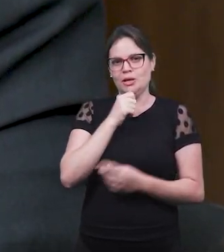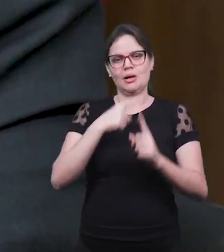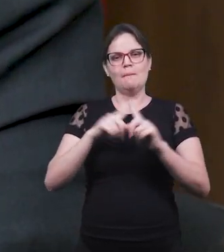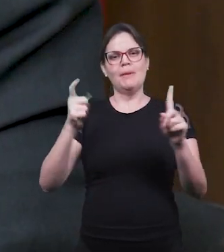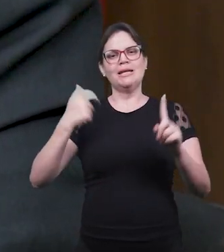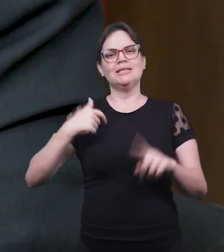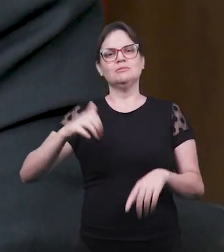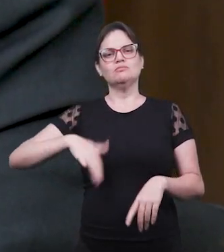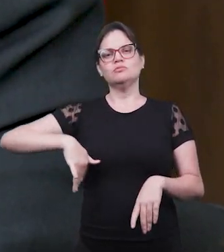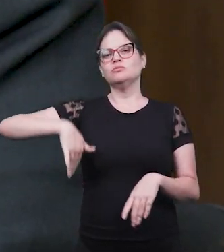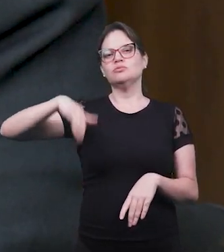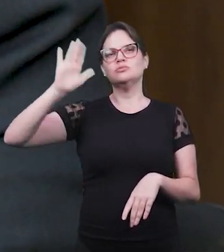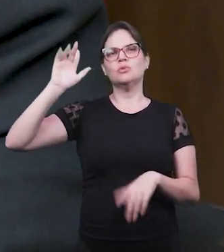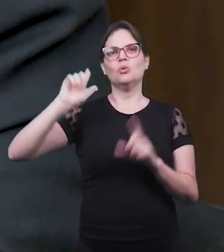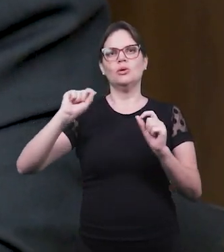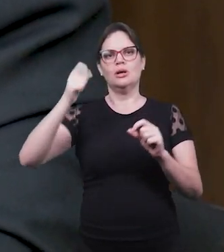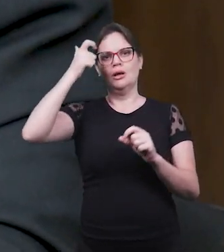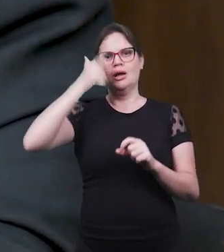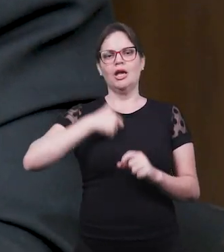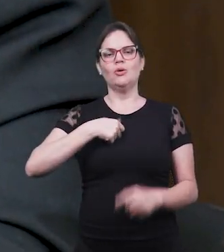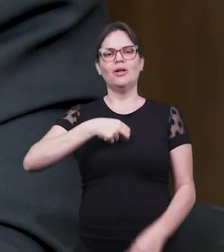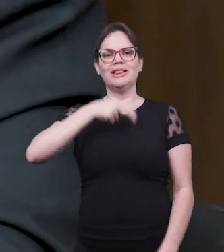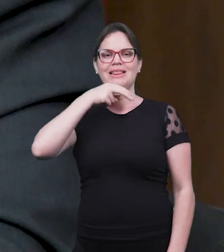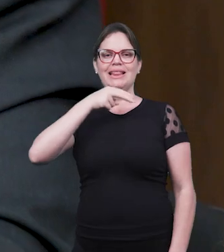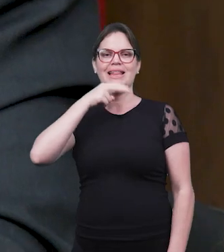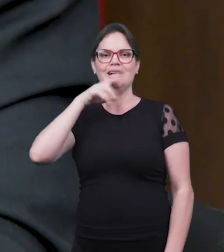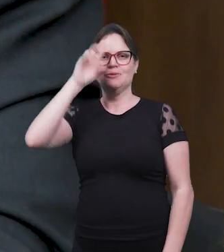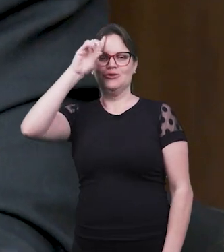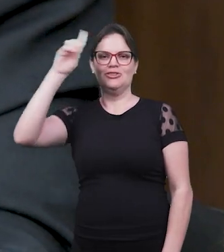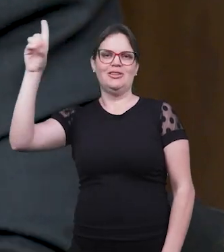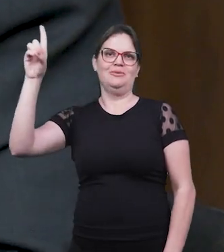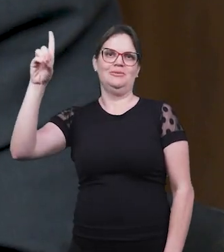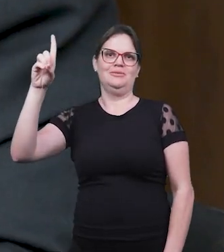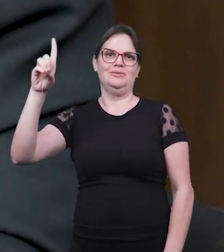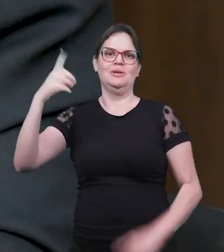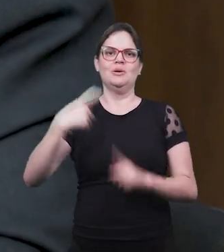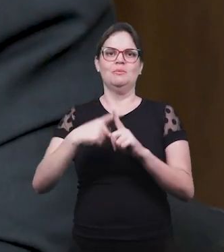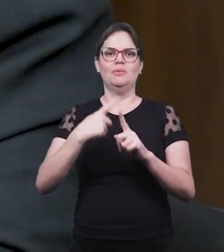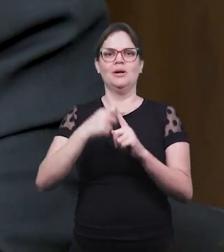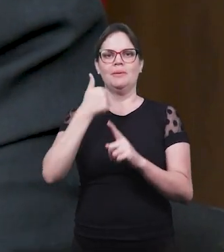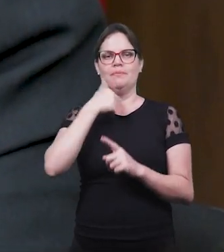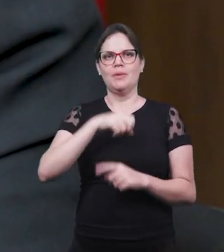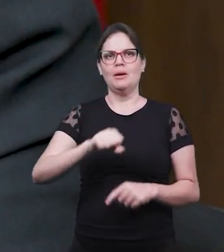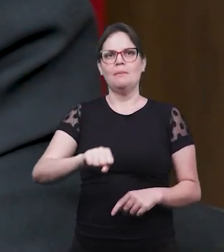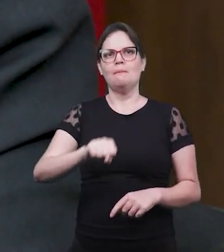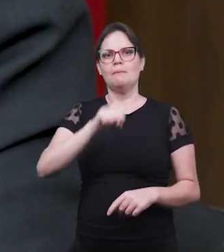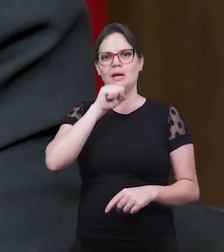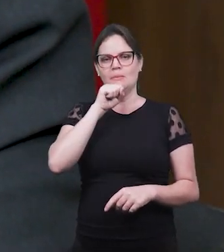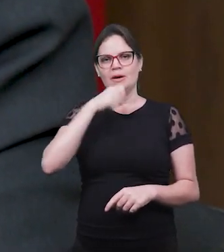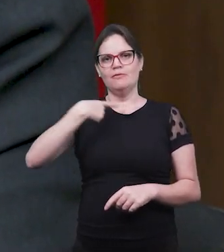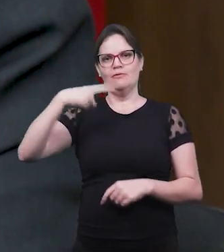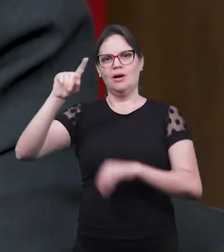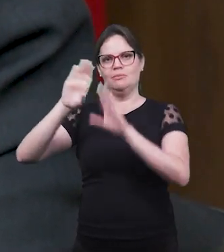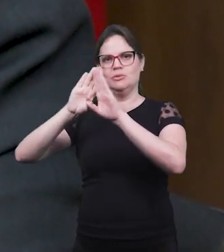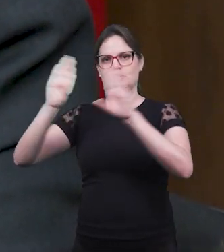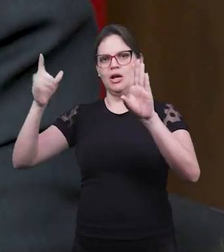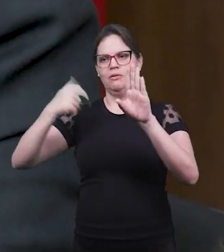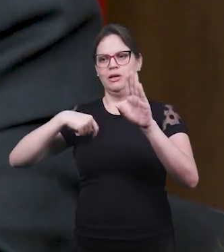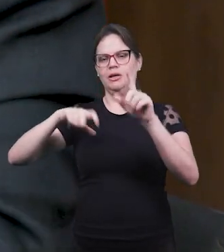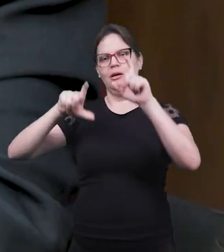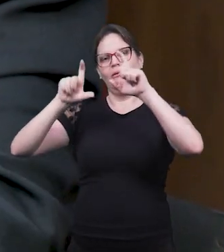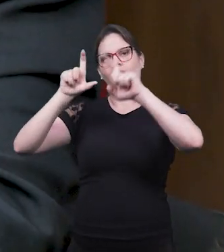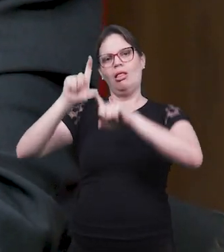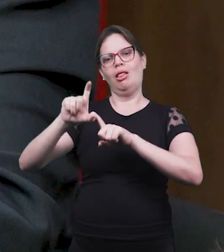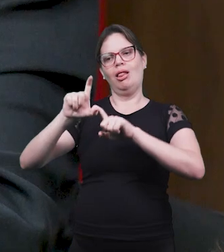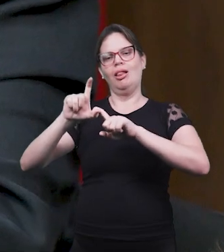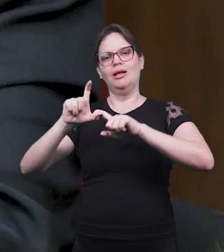perspectiva de que eu era neto de Deus. Eu achava que minha mãe ia para o céu e eu ia agarrado no calcanhar dela.